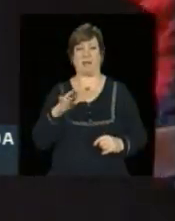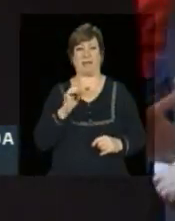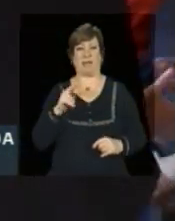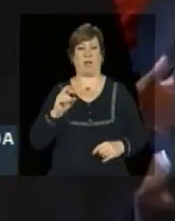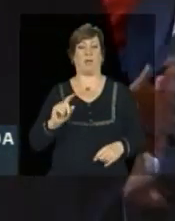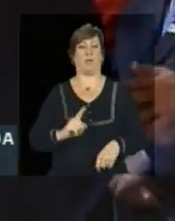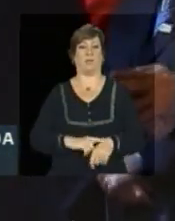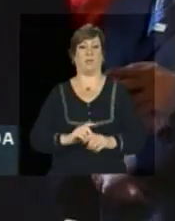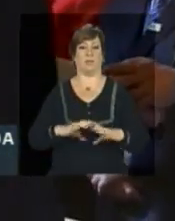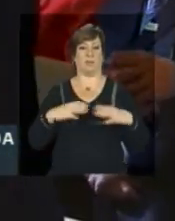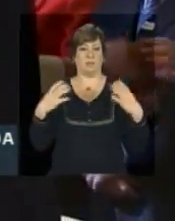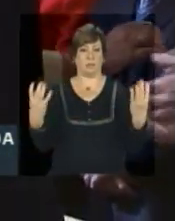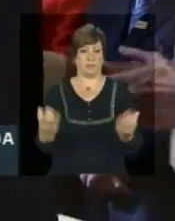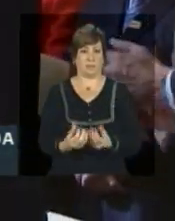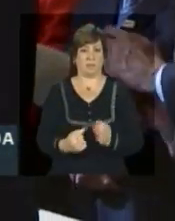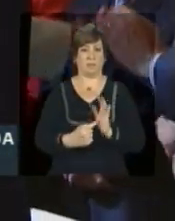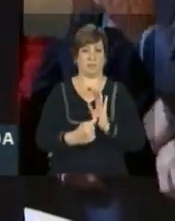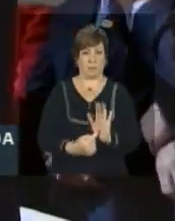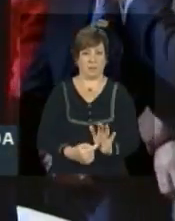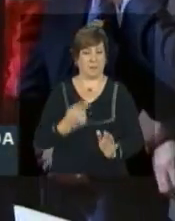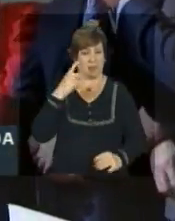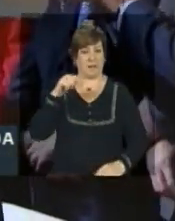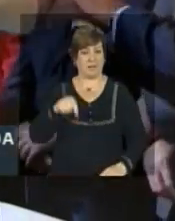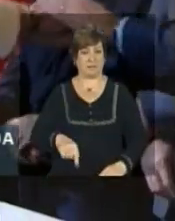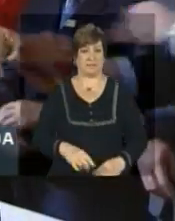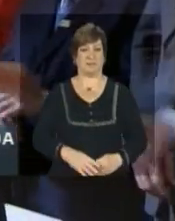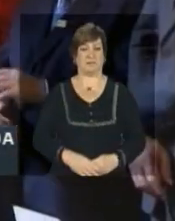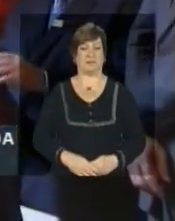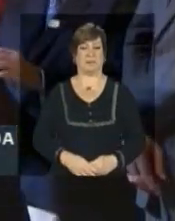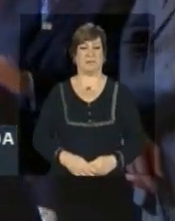em quiosque identificado para tal.